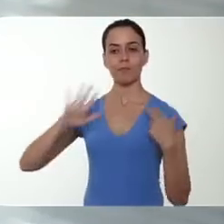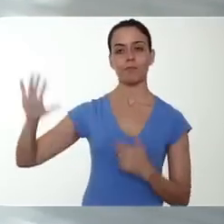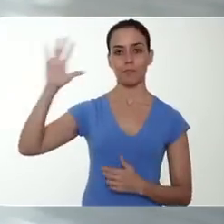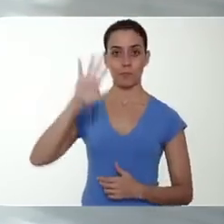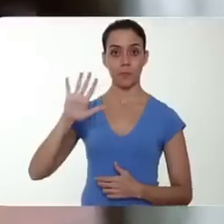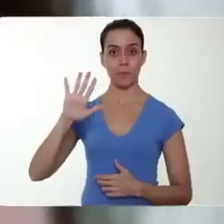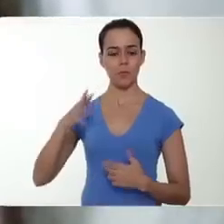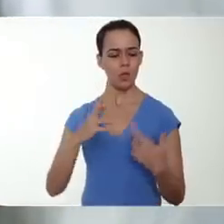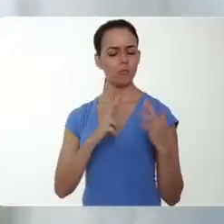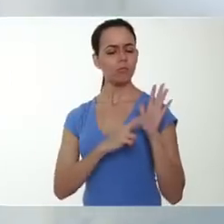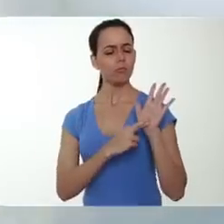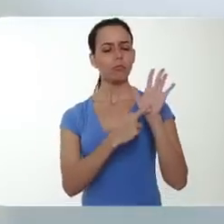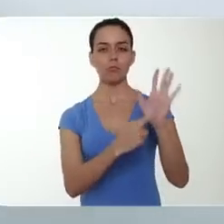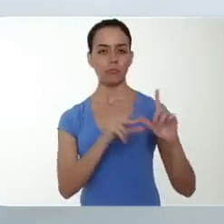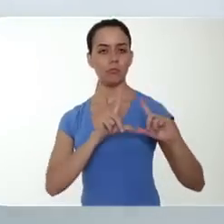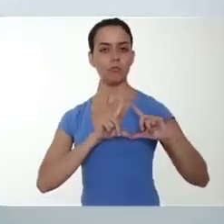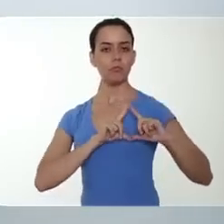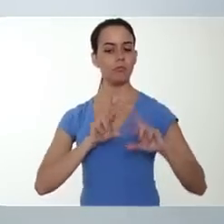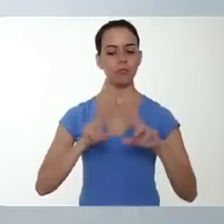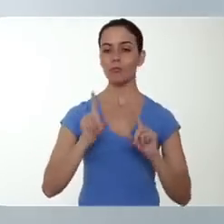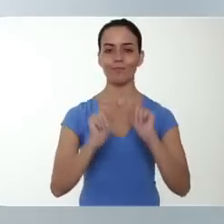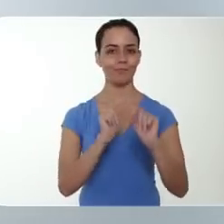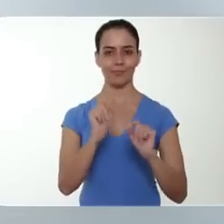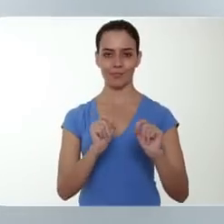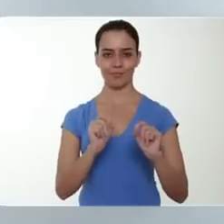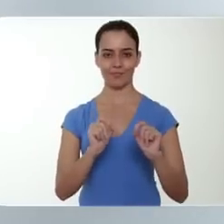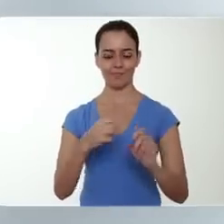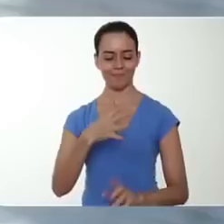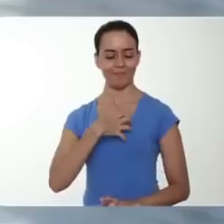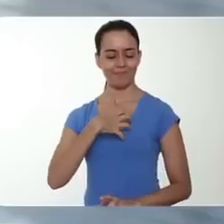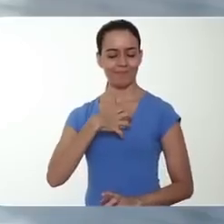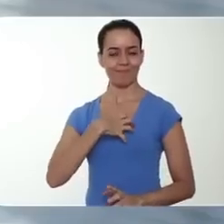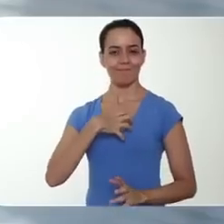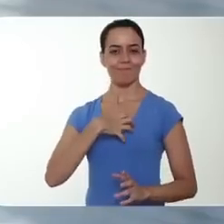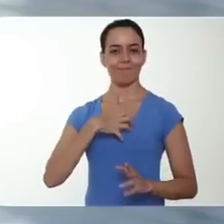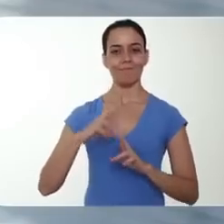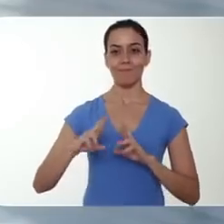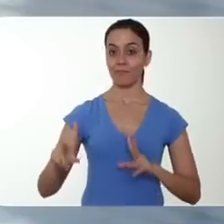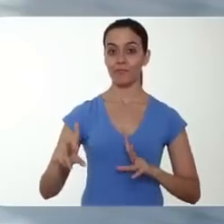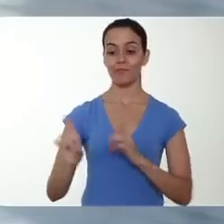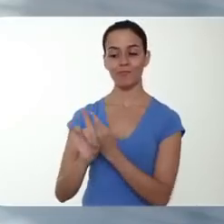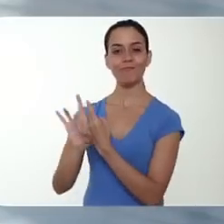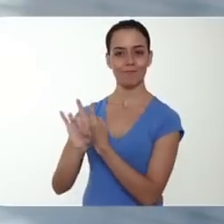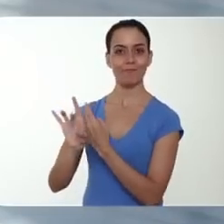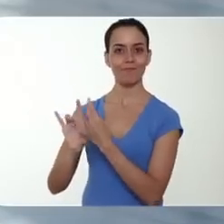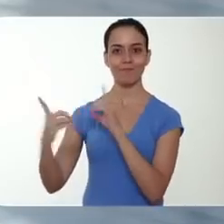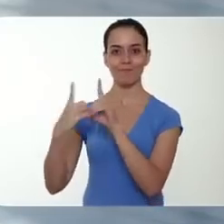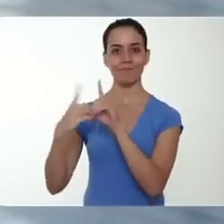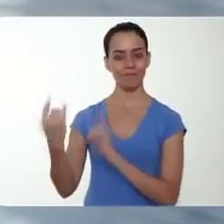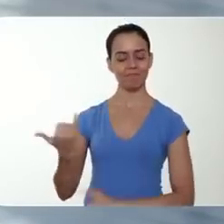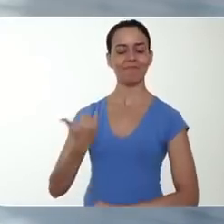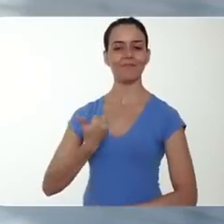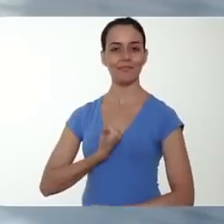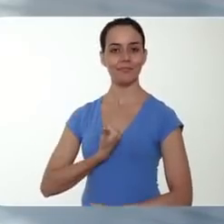de São Paulo capital. O representante da Apsia se diferencia porque ele leva algo mais e a gente recebe esse feedback, né,